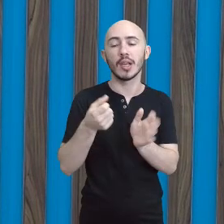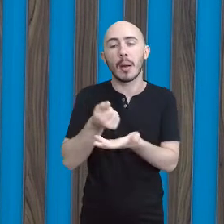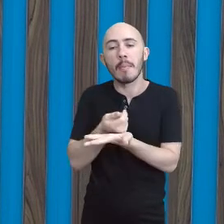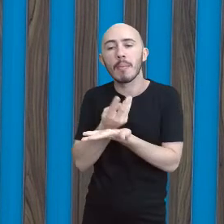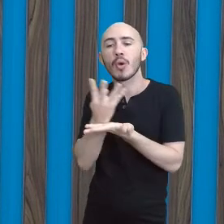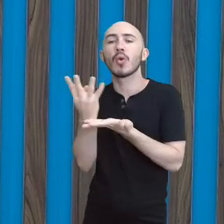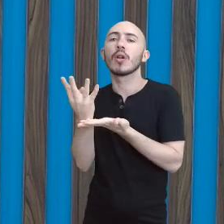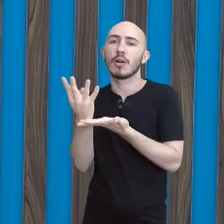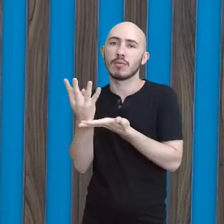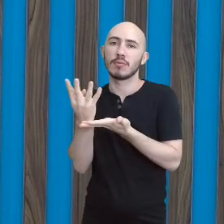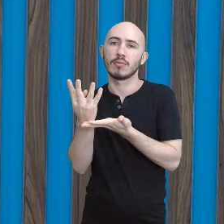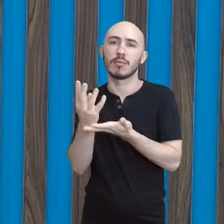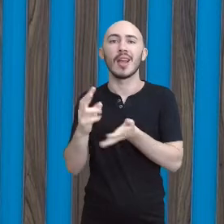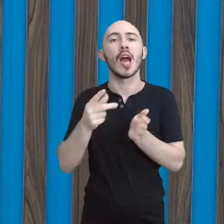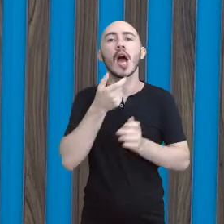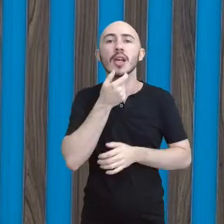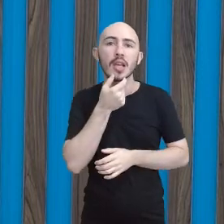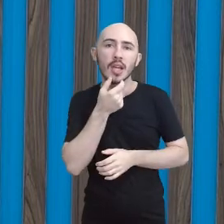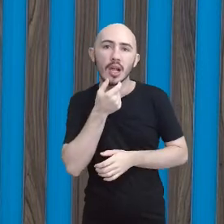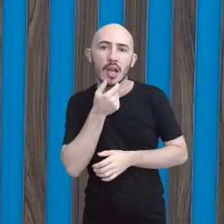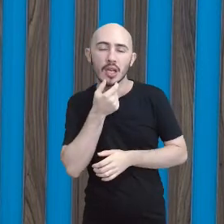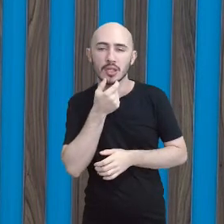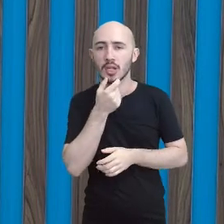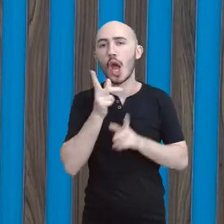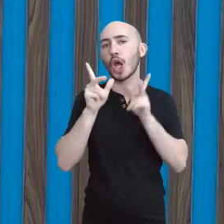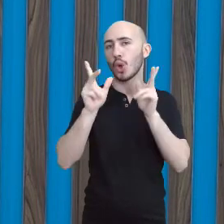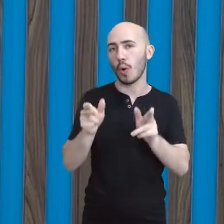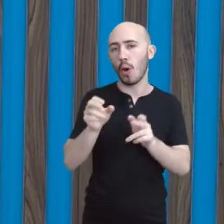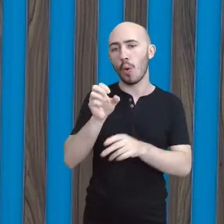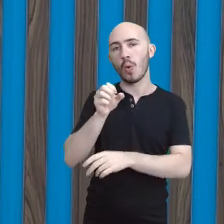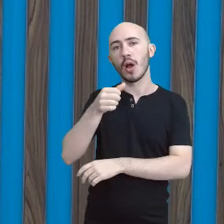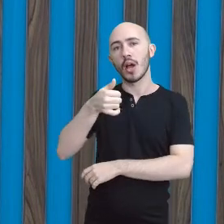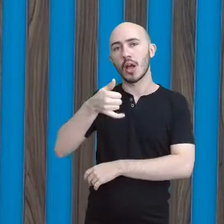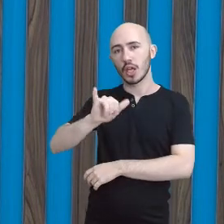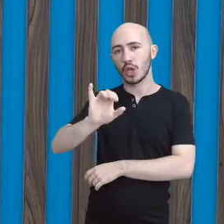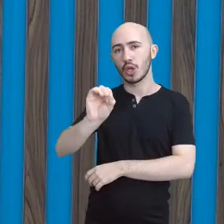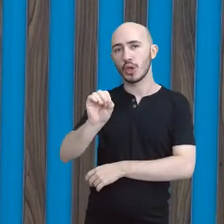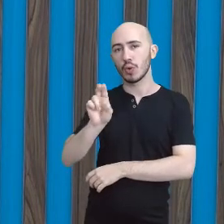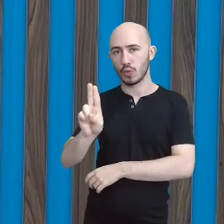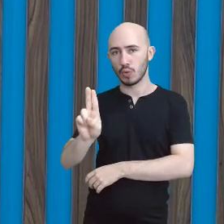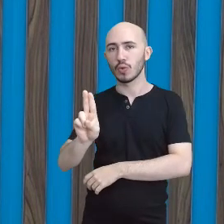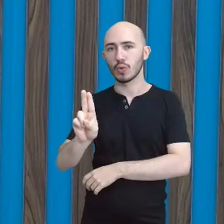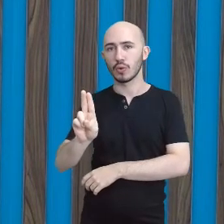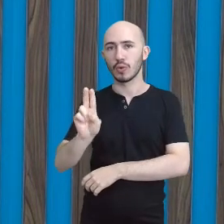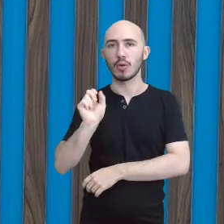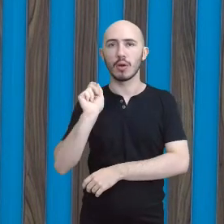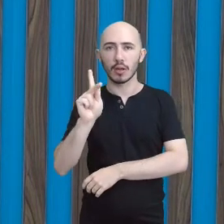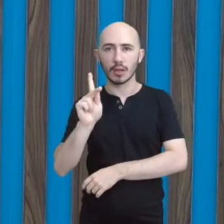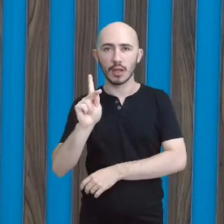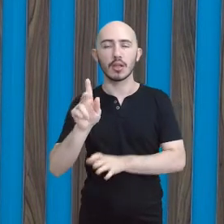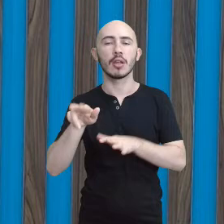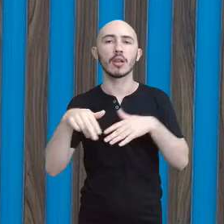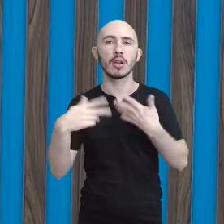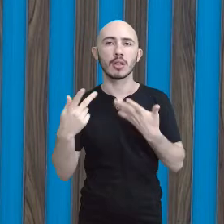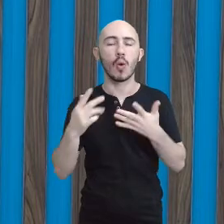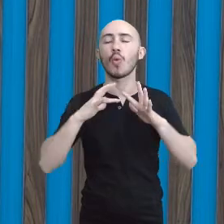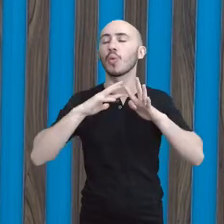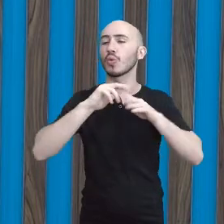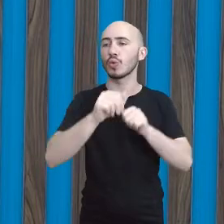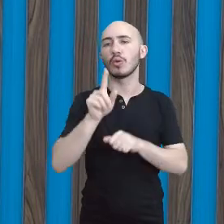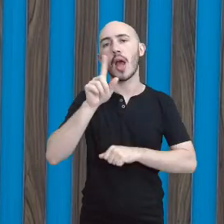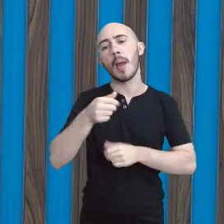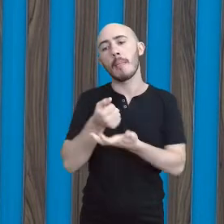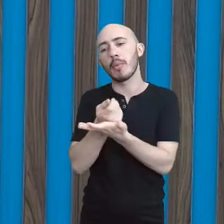you is. Você é ou você está. O que existe em inglês é you are, ou seja, fica tudo no